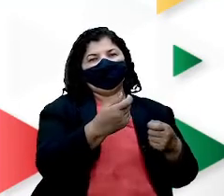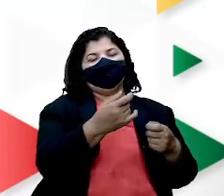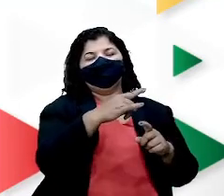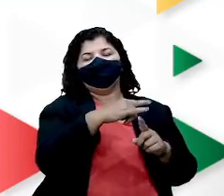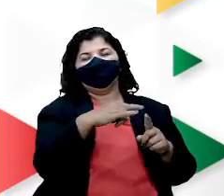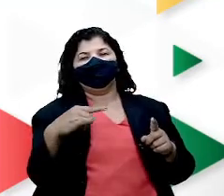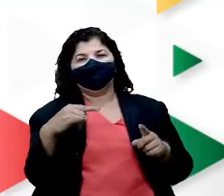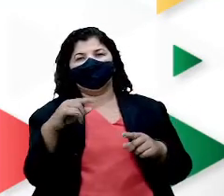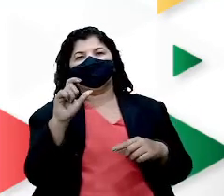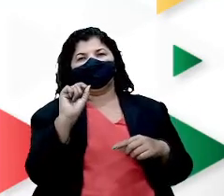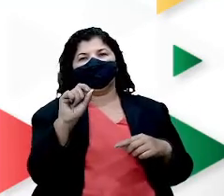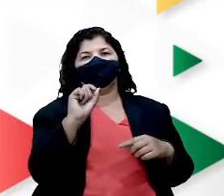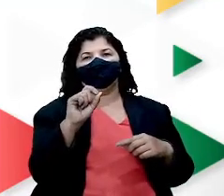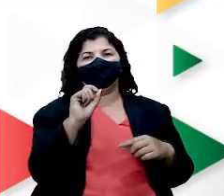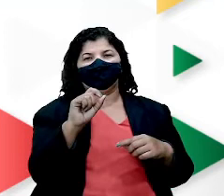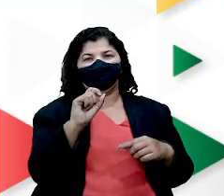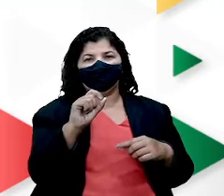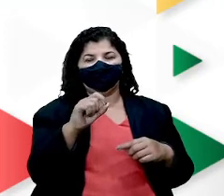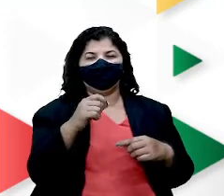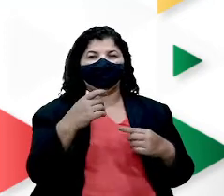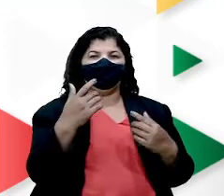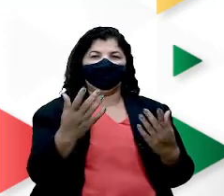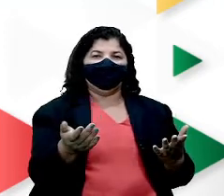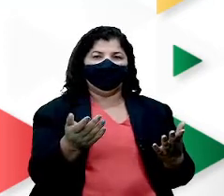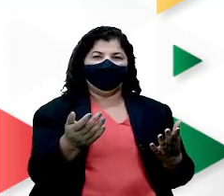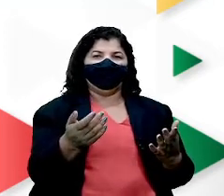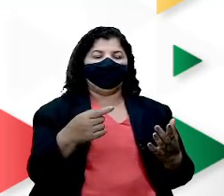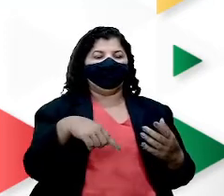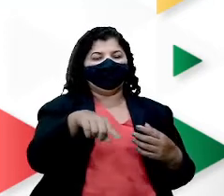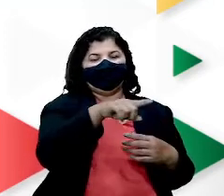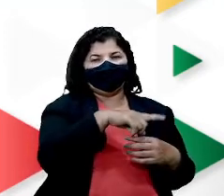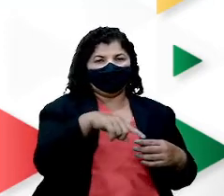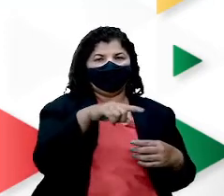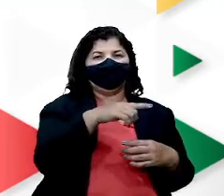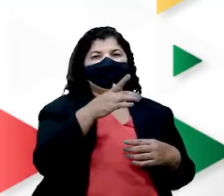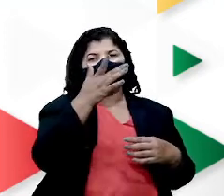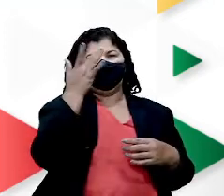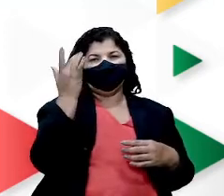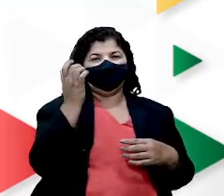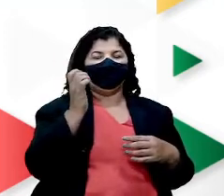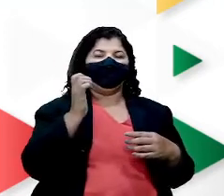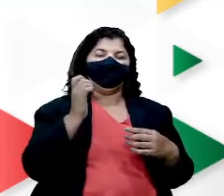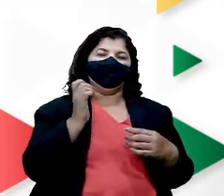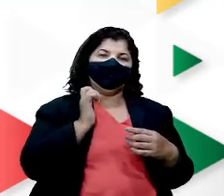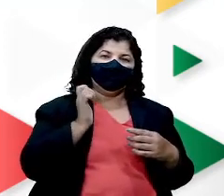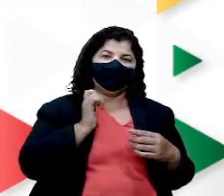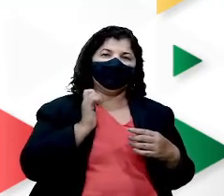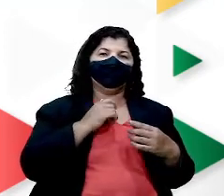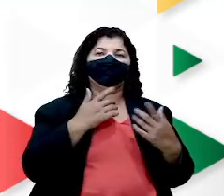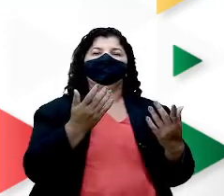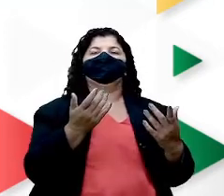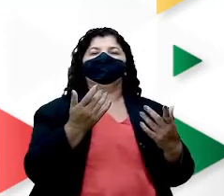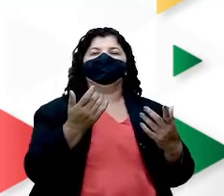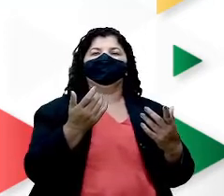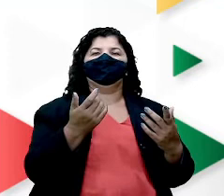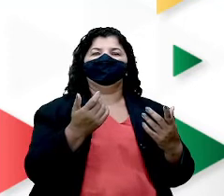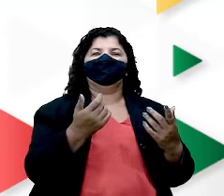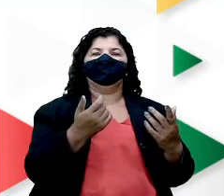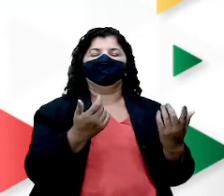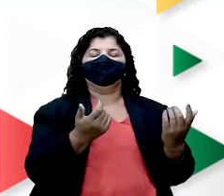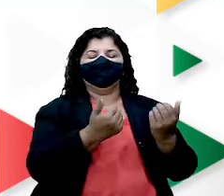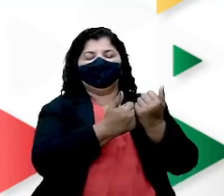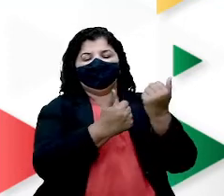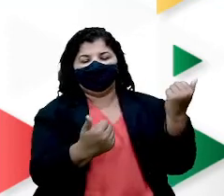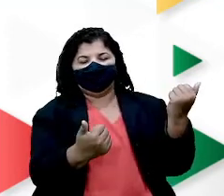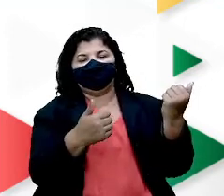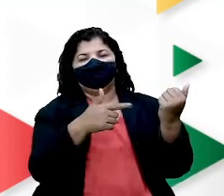né? A nobreza distribuindo pensões, né, de cargos bem remunerados, né? Para